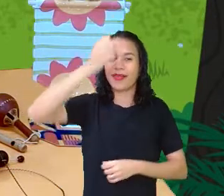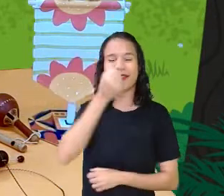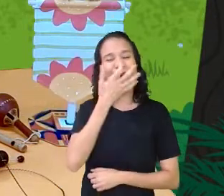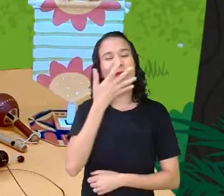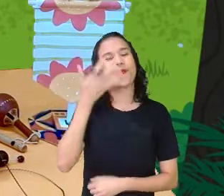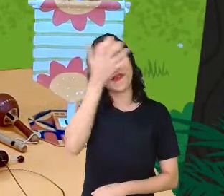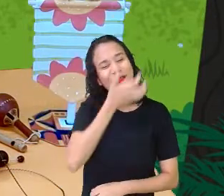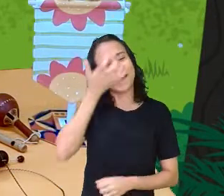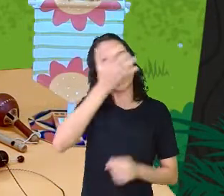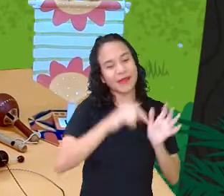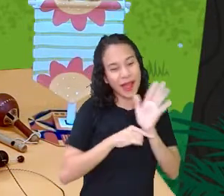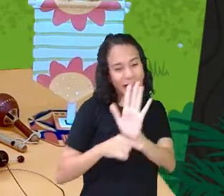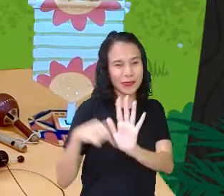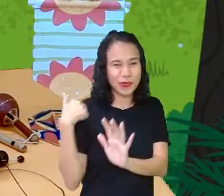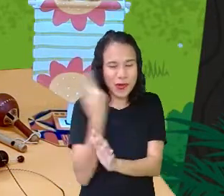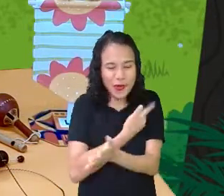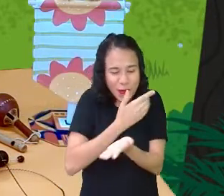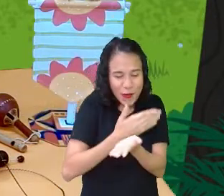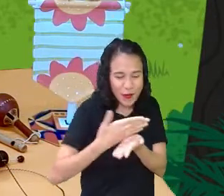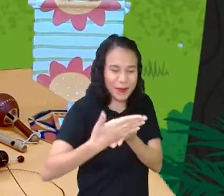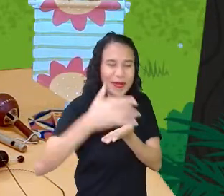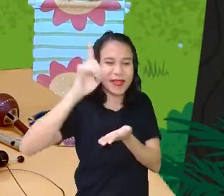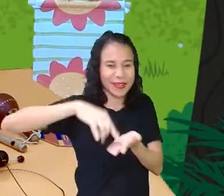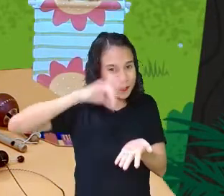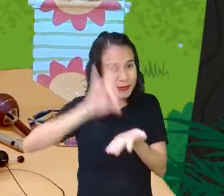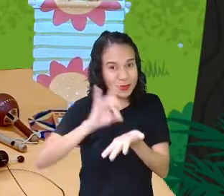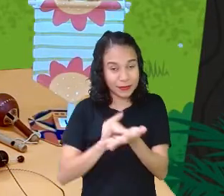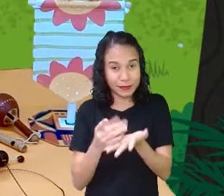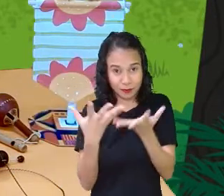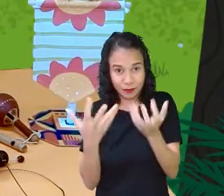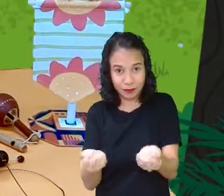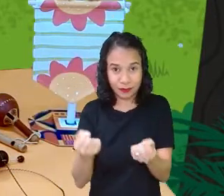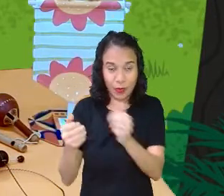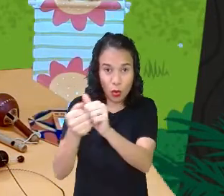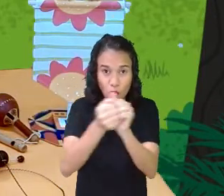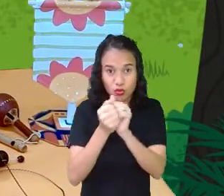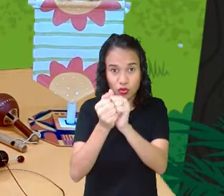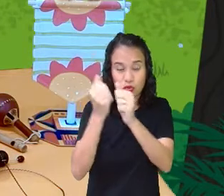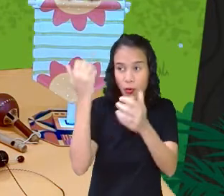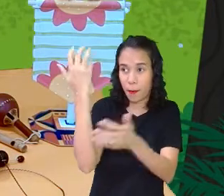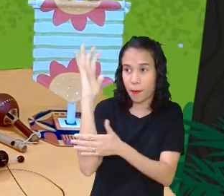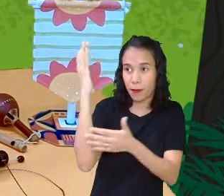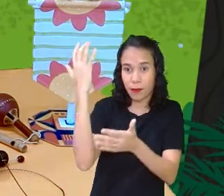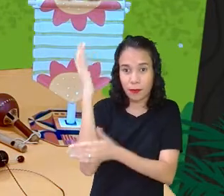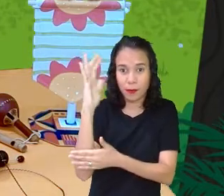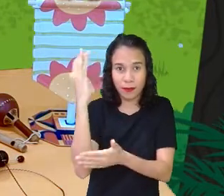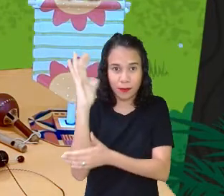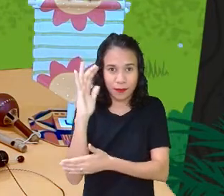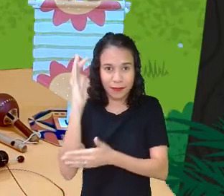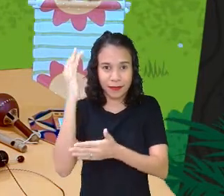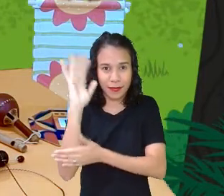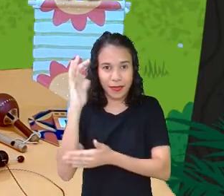música sempre ajuda a quebrar o gelo, né? E aí vocês vão acompanhar comigo batendo palmas. Assim, ó.